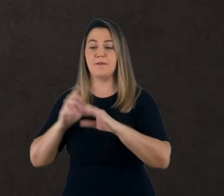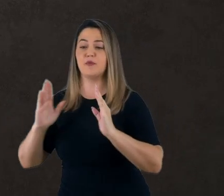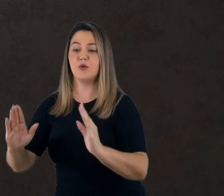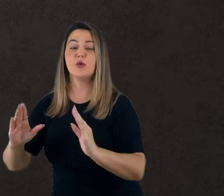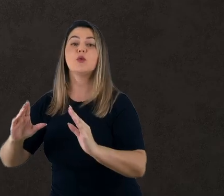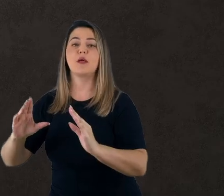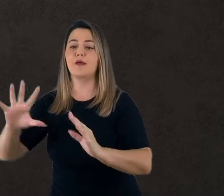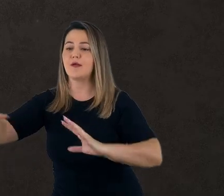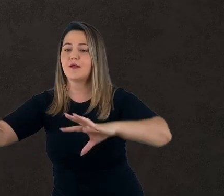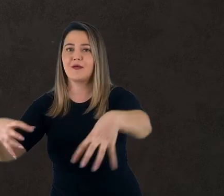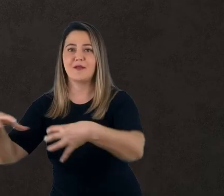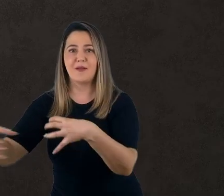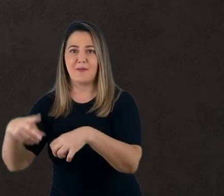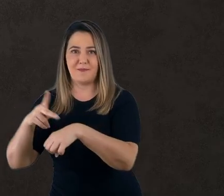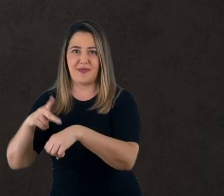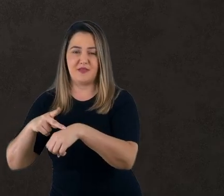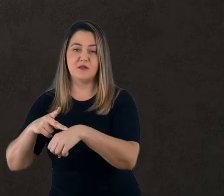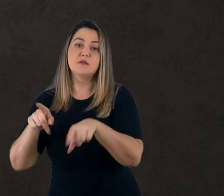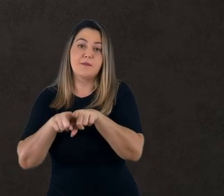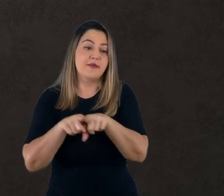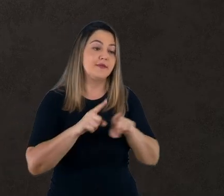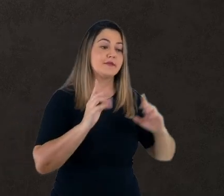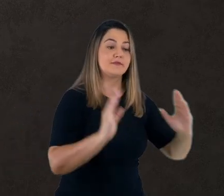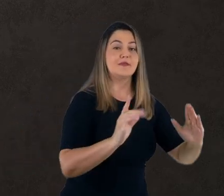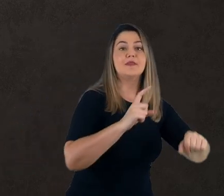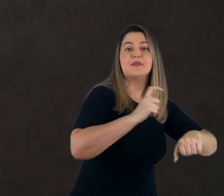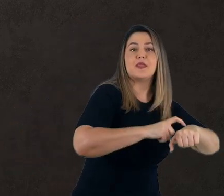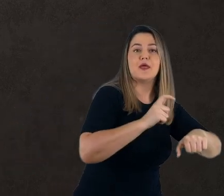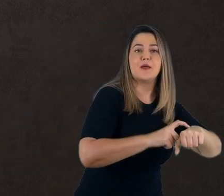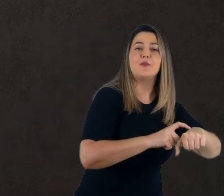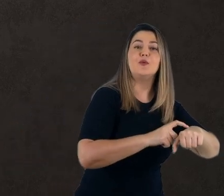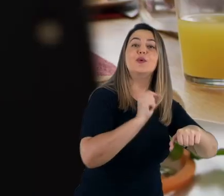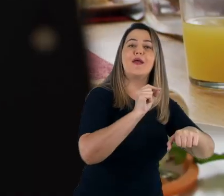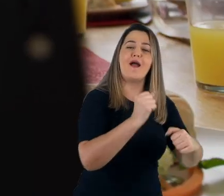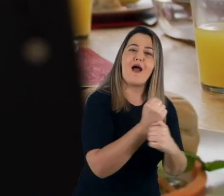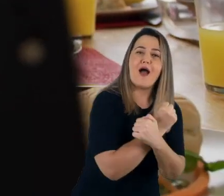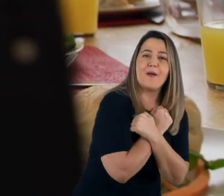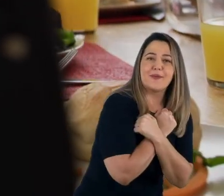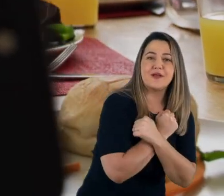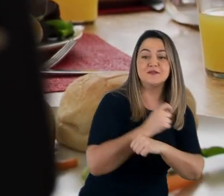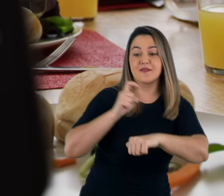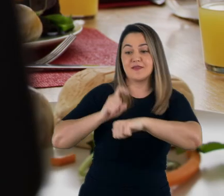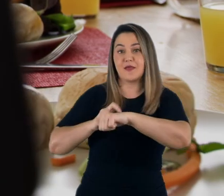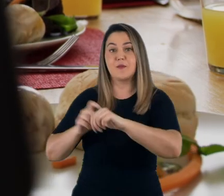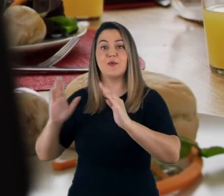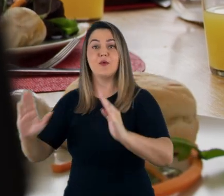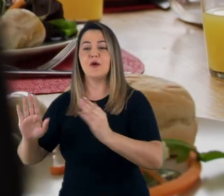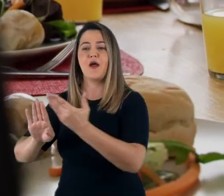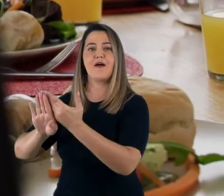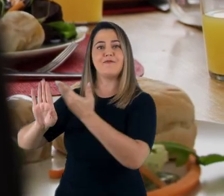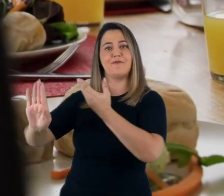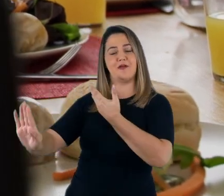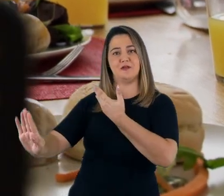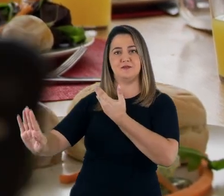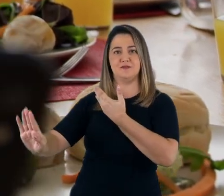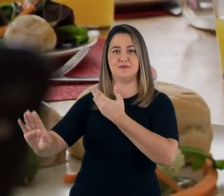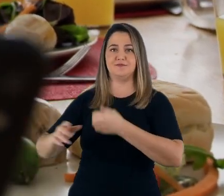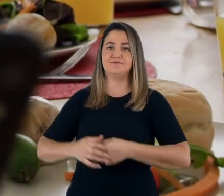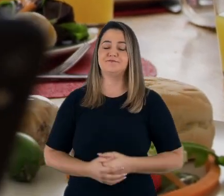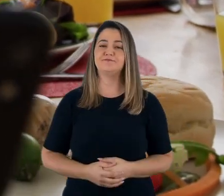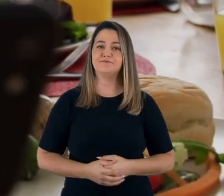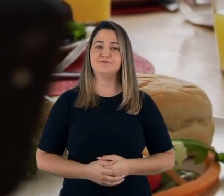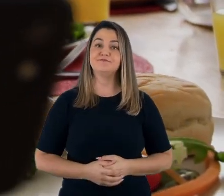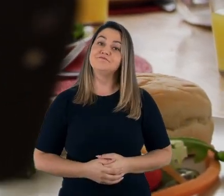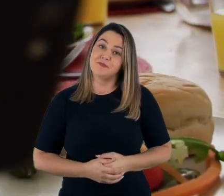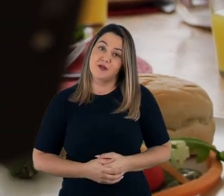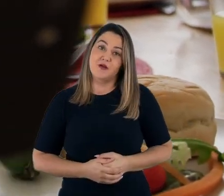afastar. Eclesiastes 3, versículos 4 a 5. O verdadeiro entretenimento alegra tanto o corpo quanto o